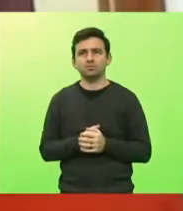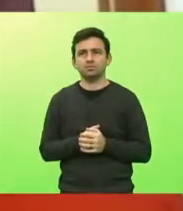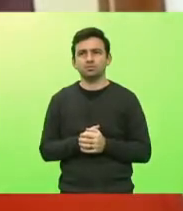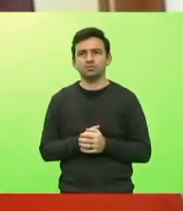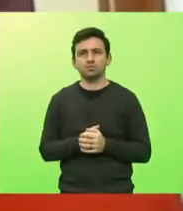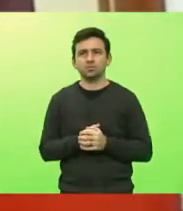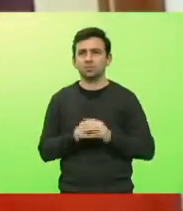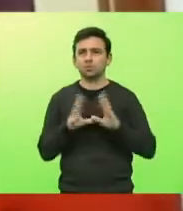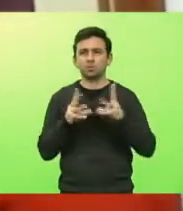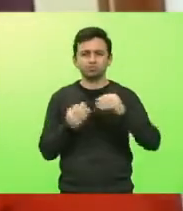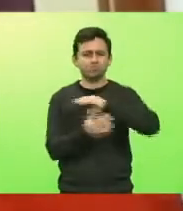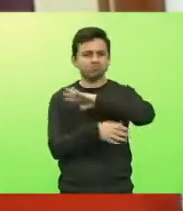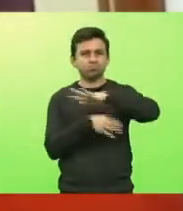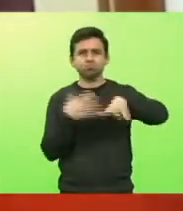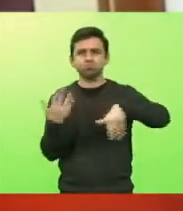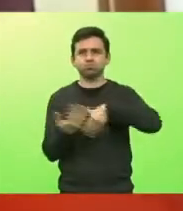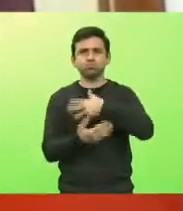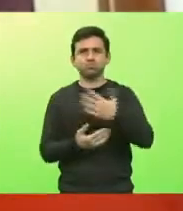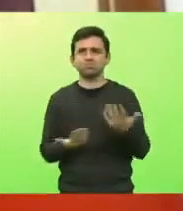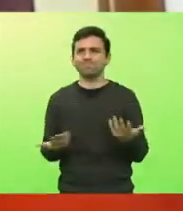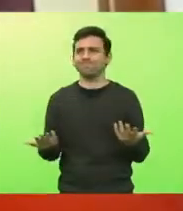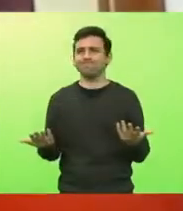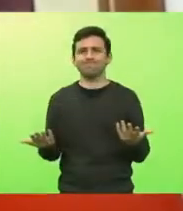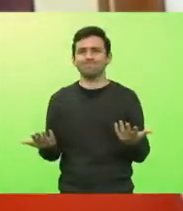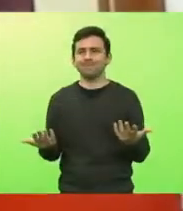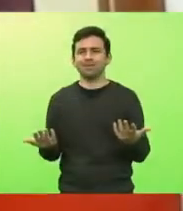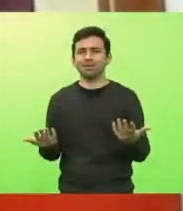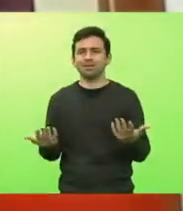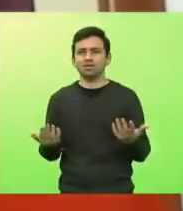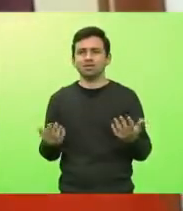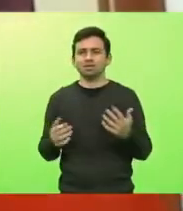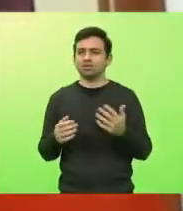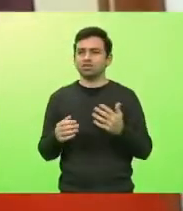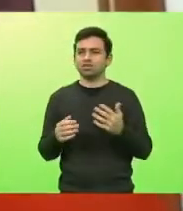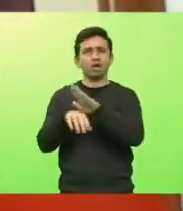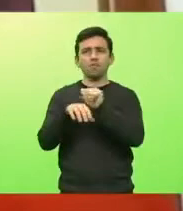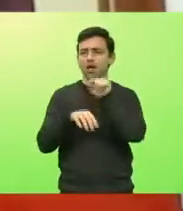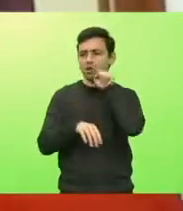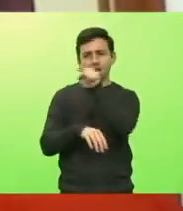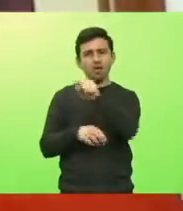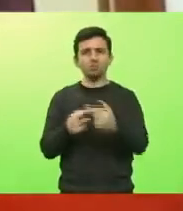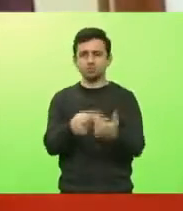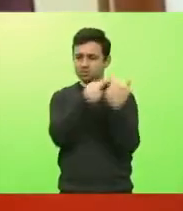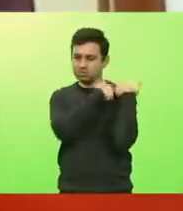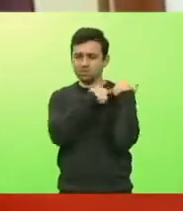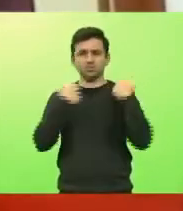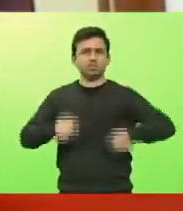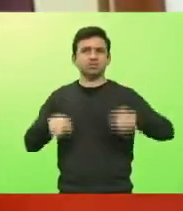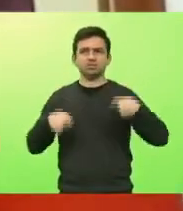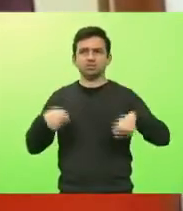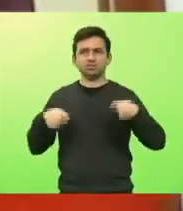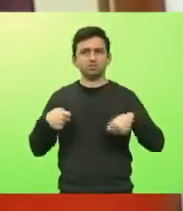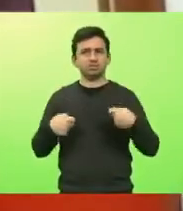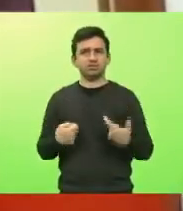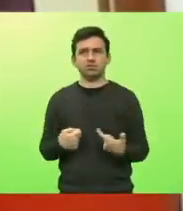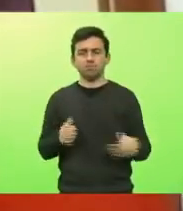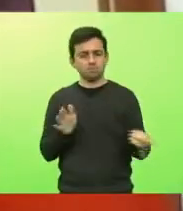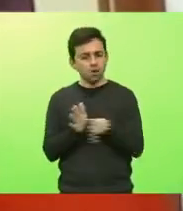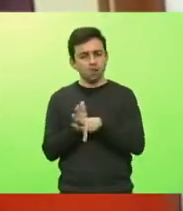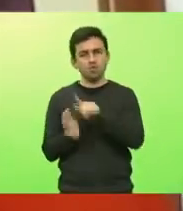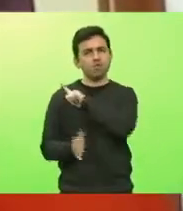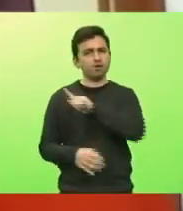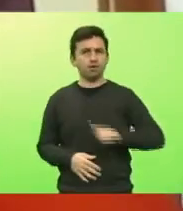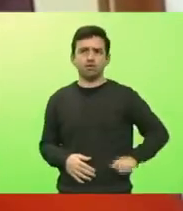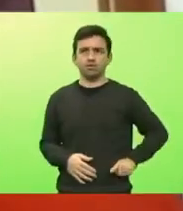mediante esse caos, nós não podemos ficar sem chamar responsabilidade, gente. A responsabilidade que cabe ao governo.